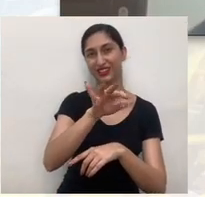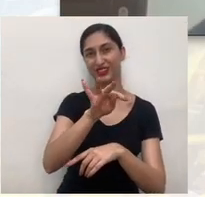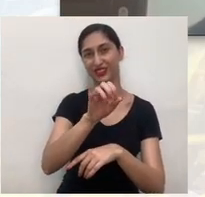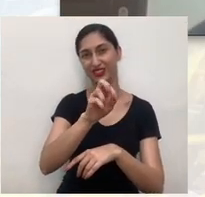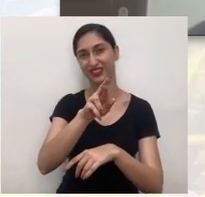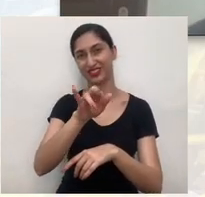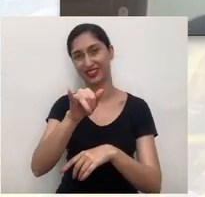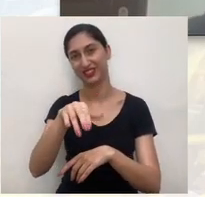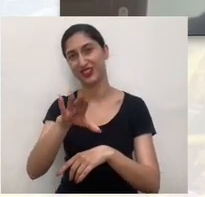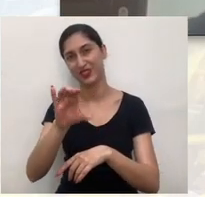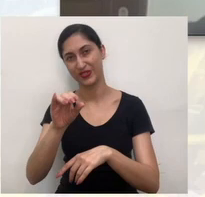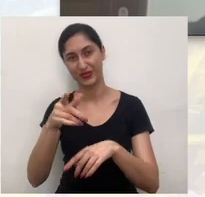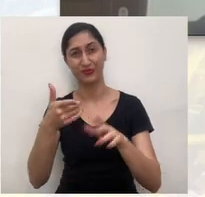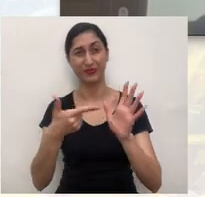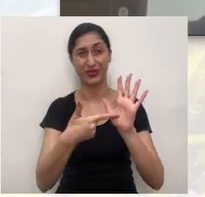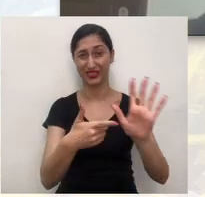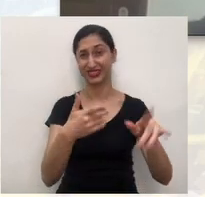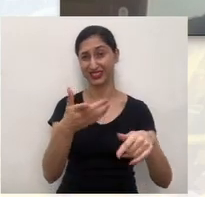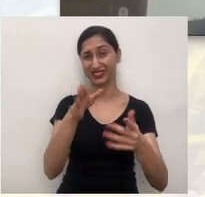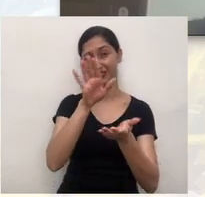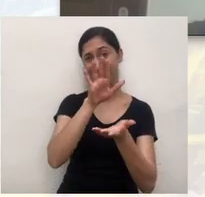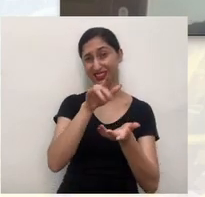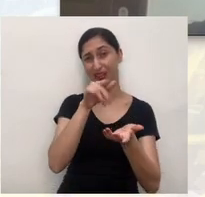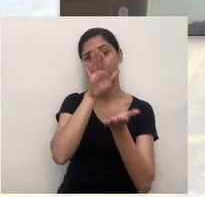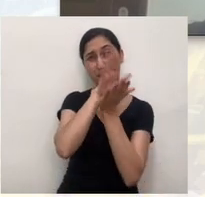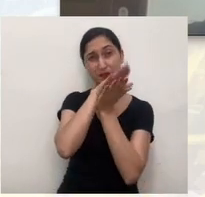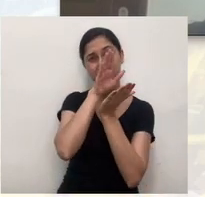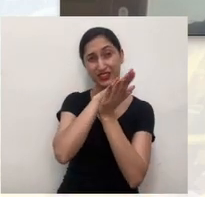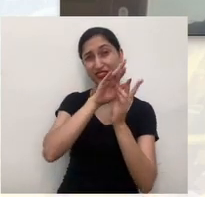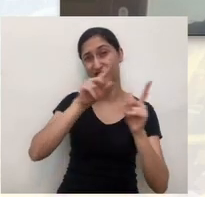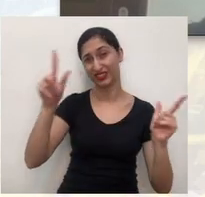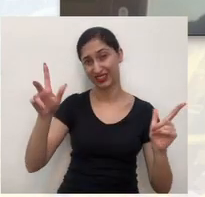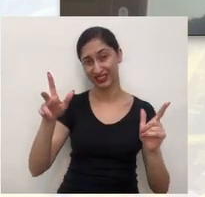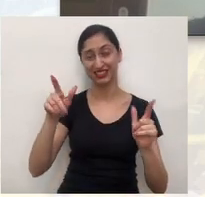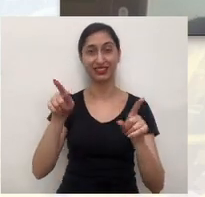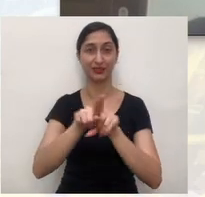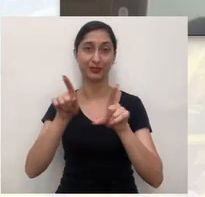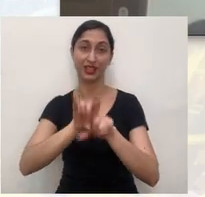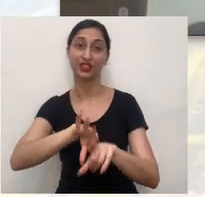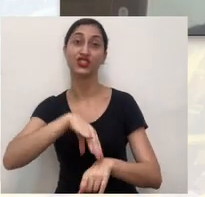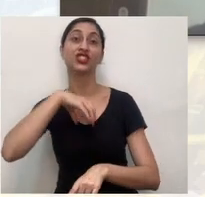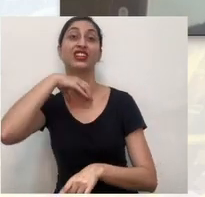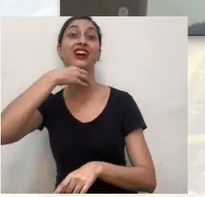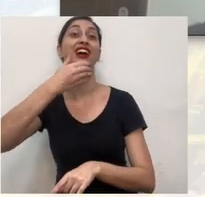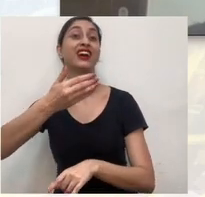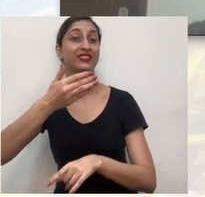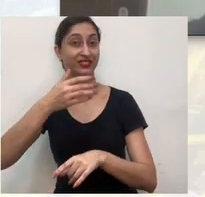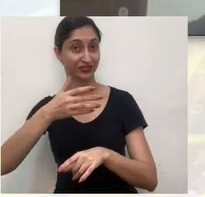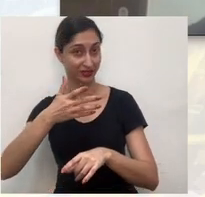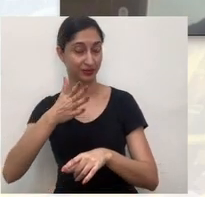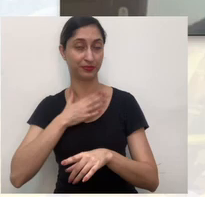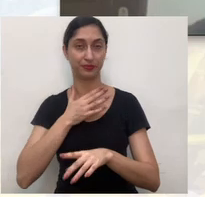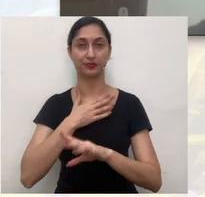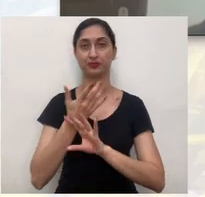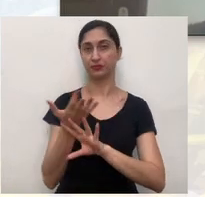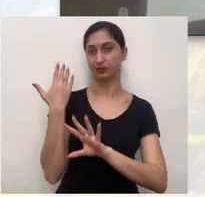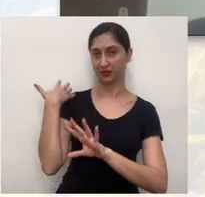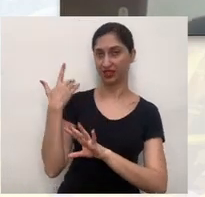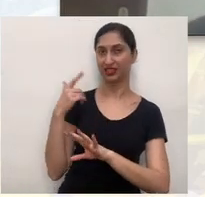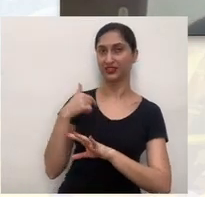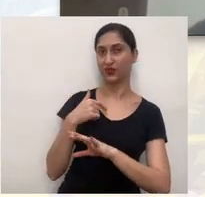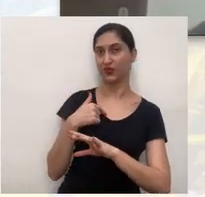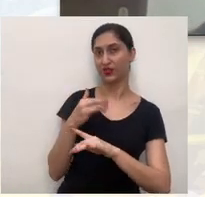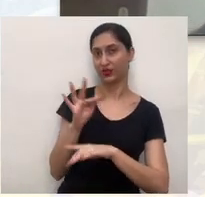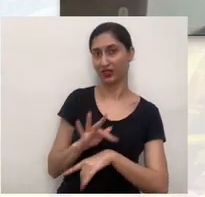Para desmentir tudo isso, né? A girafa, na minha época de faculdade, a gente brincava que